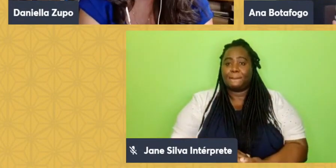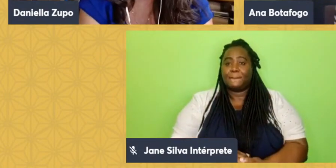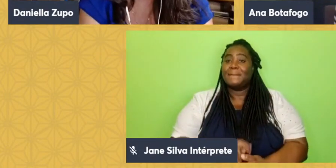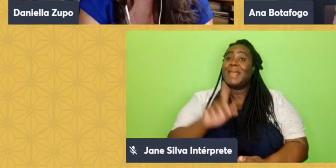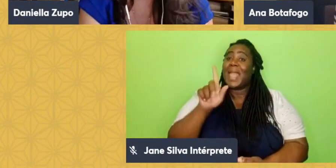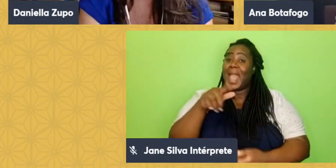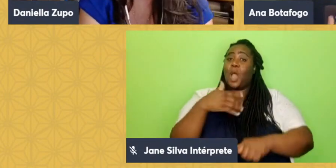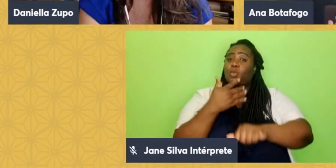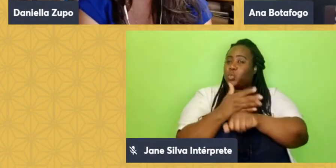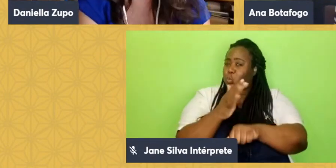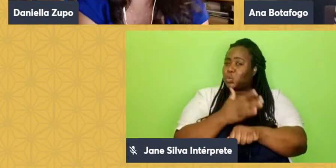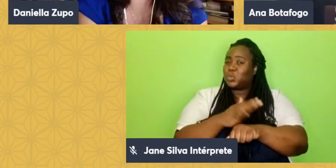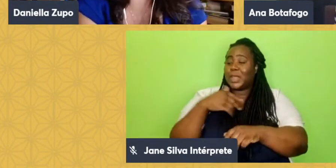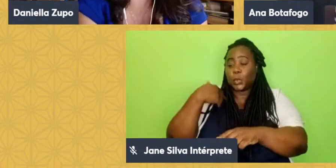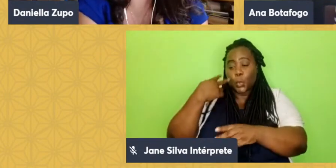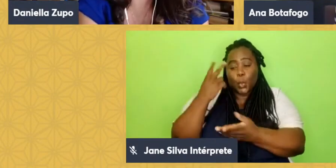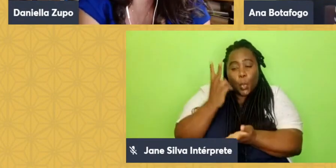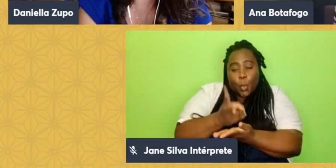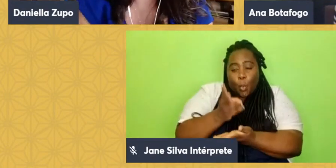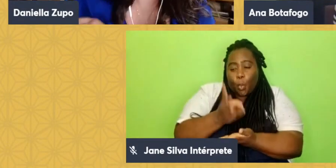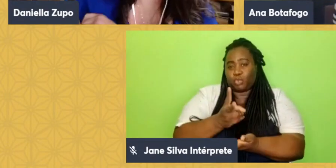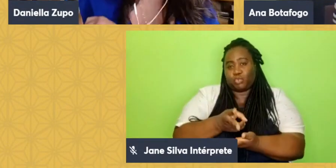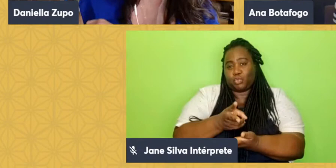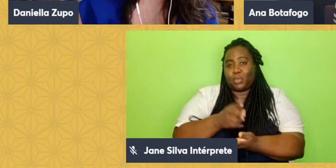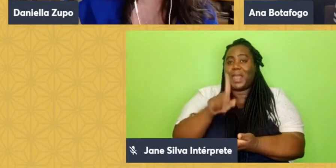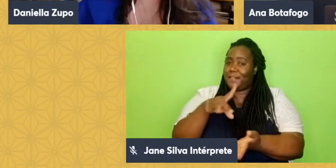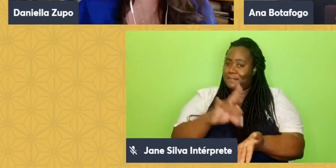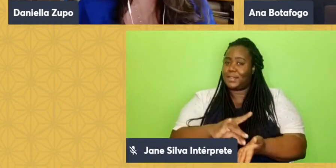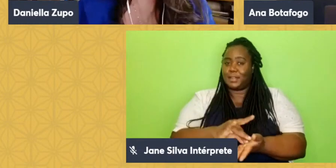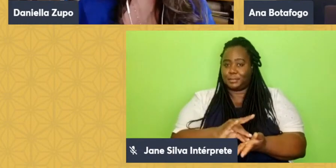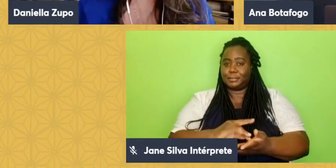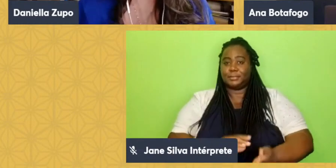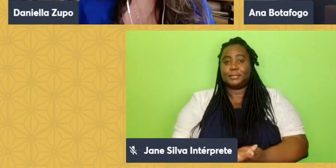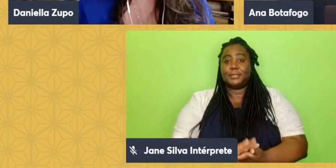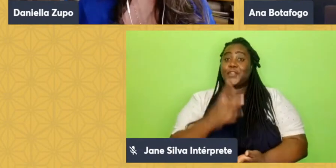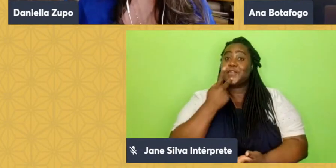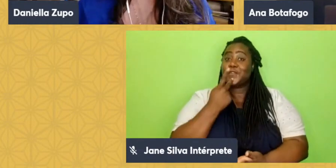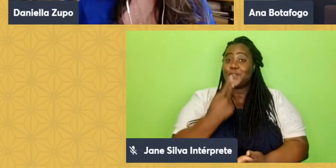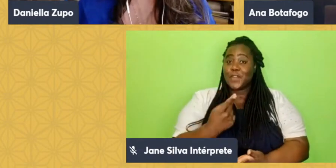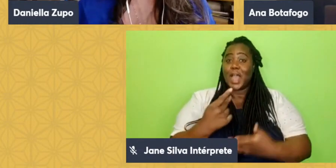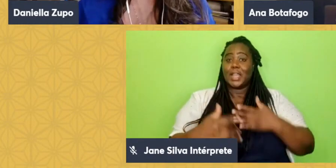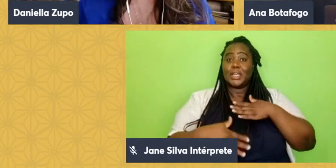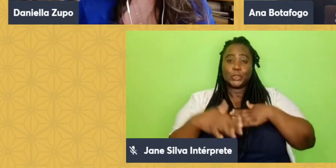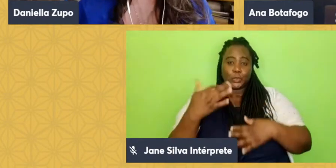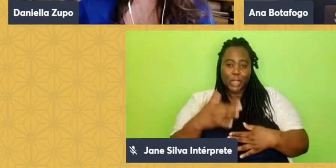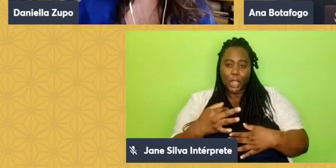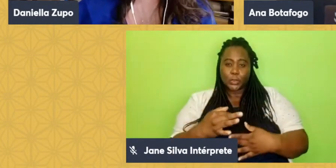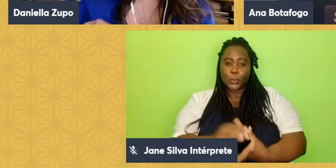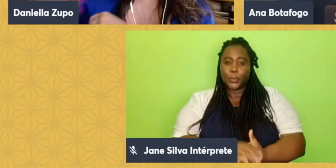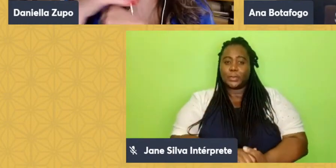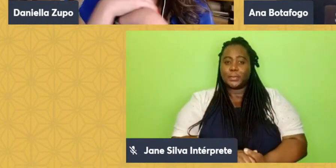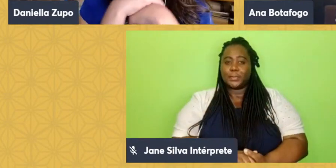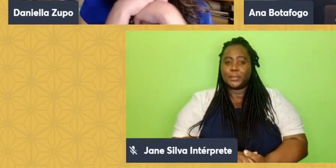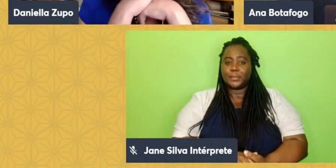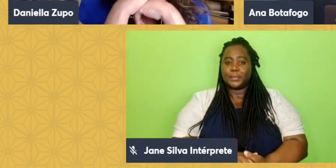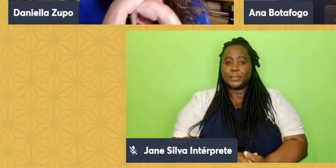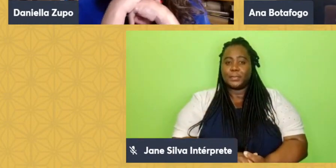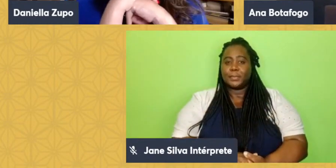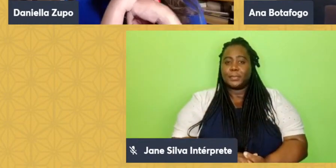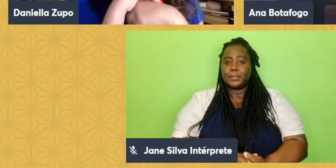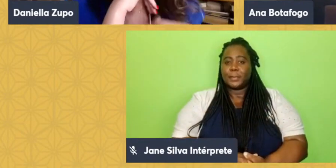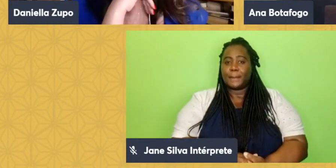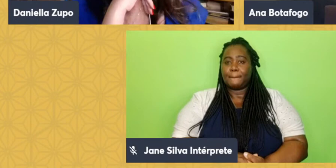treinamento constante Isso é verdade então assim falando das lesões é essa é